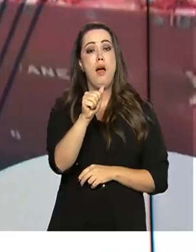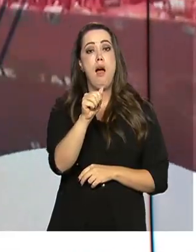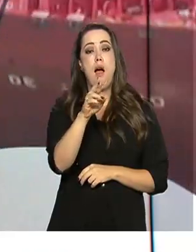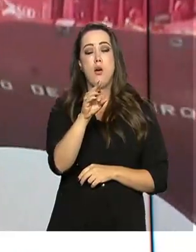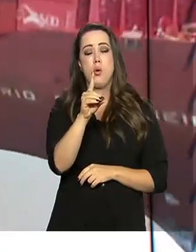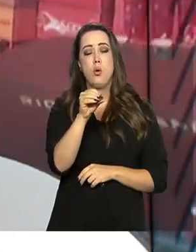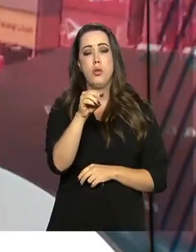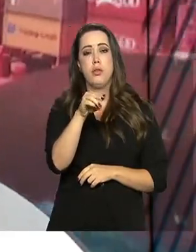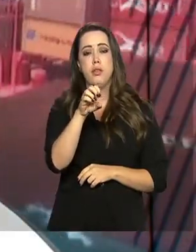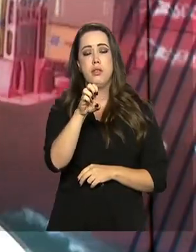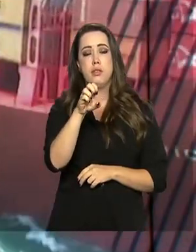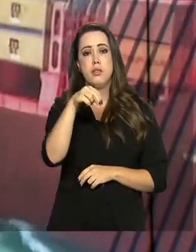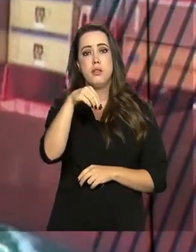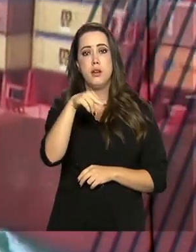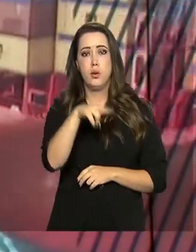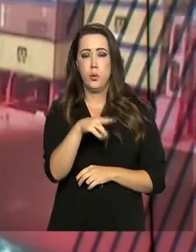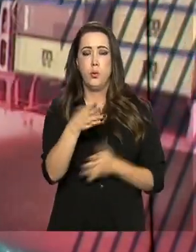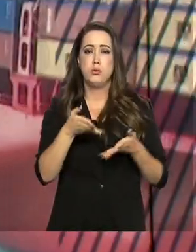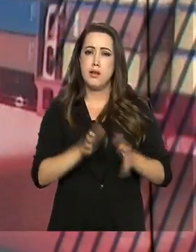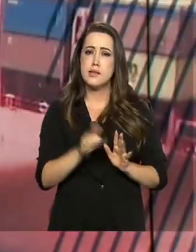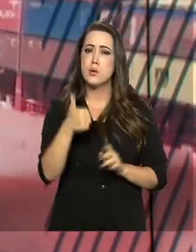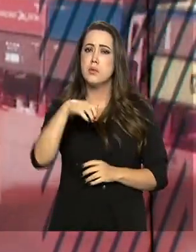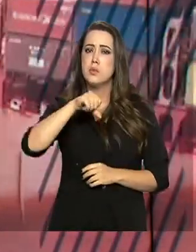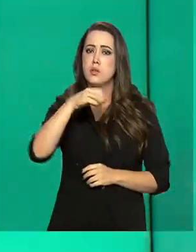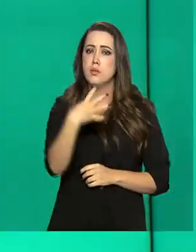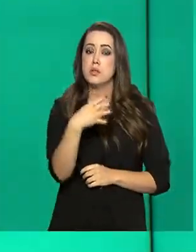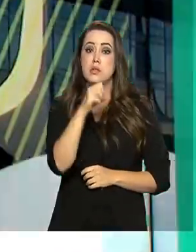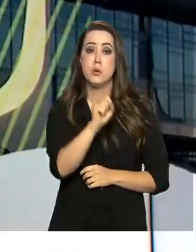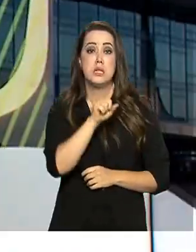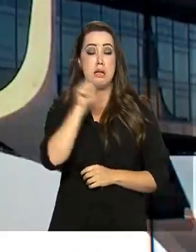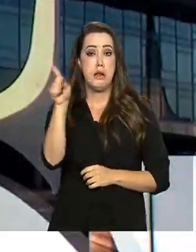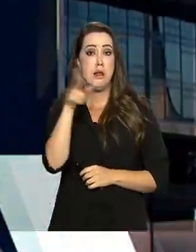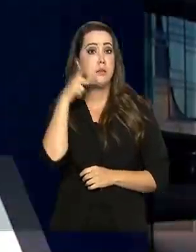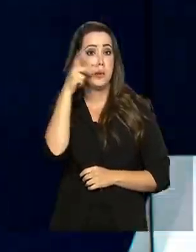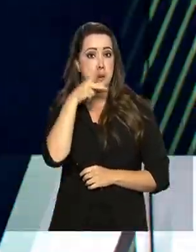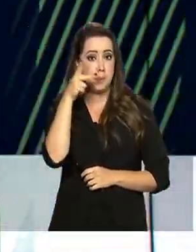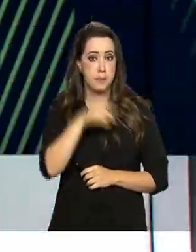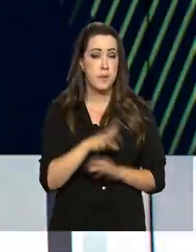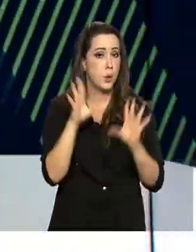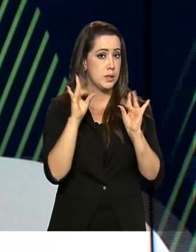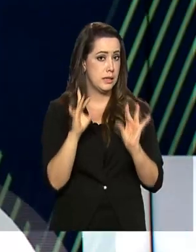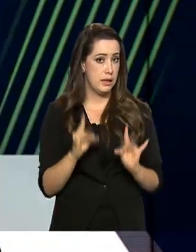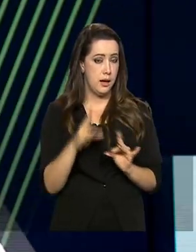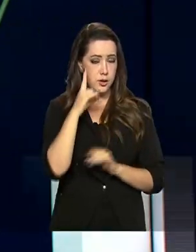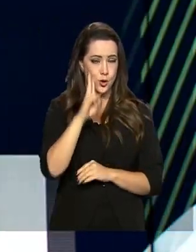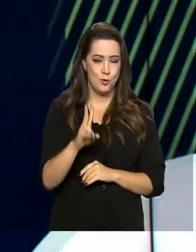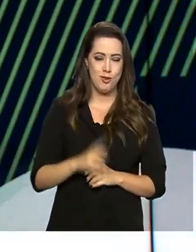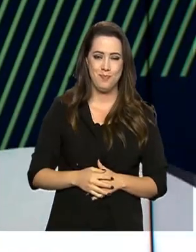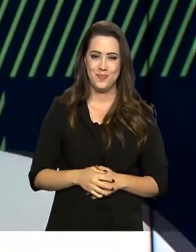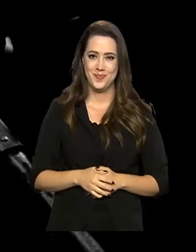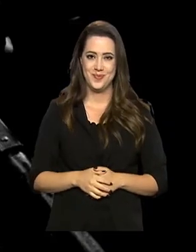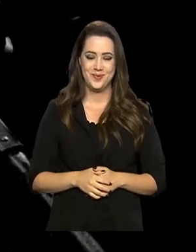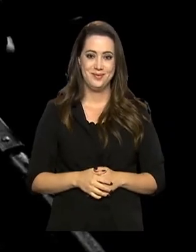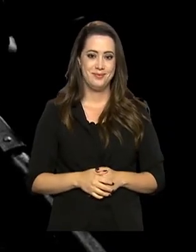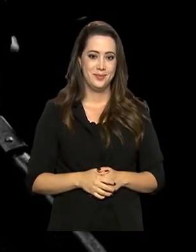que nasceu em 1948 na cidade de Conceição, na Paraíba. Os detalhes com Alisson Machado.